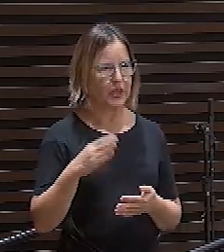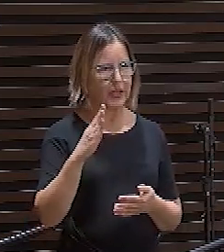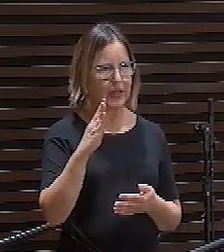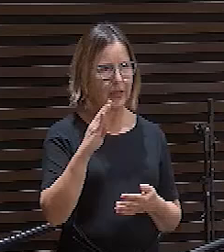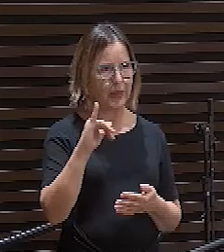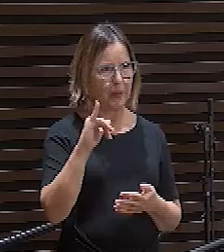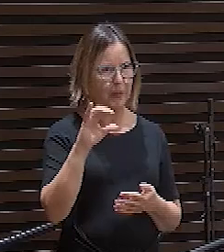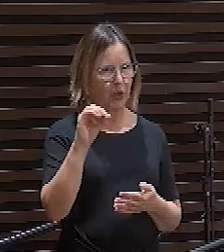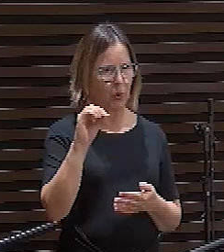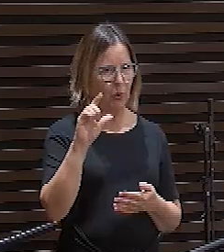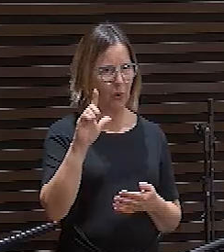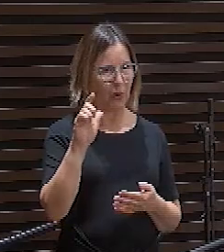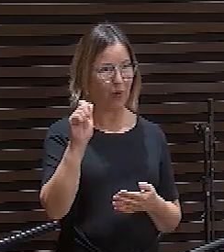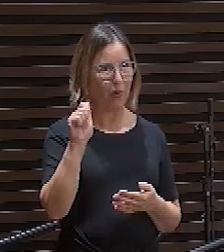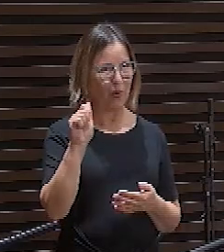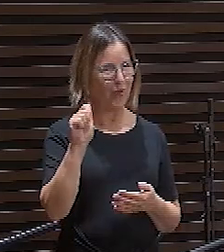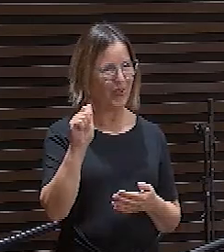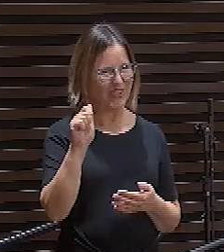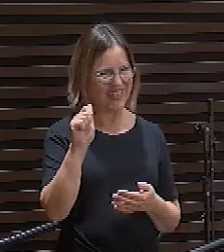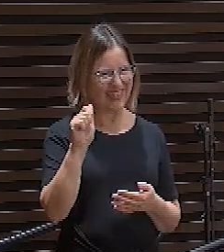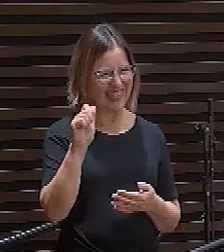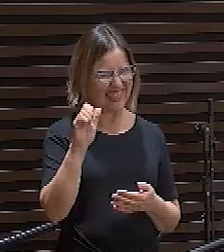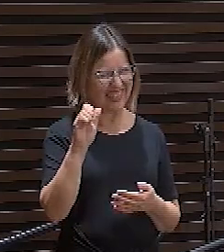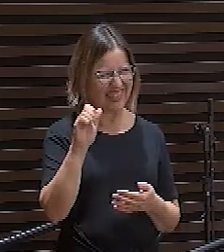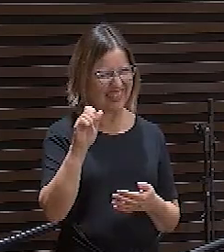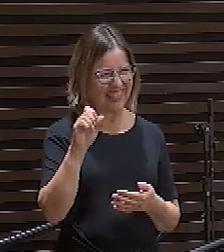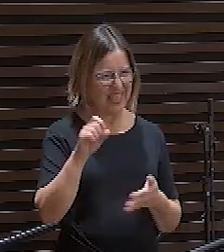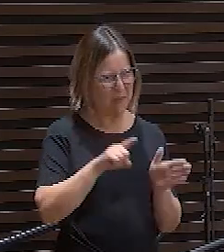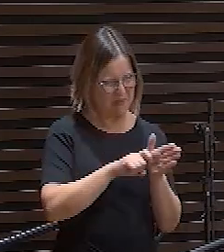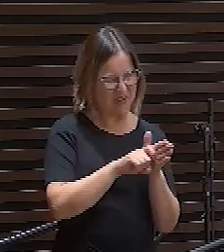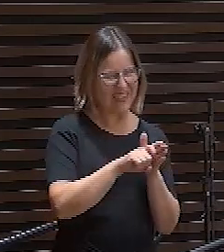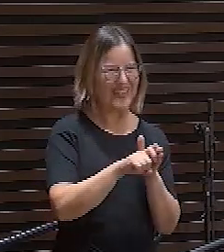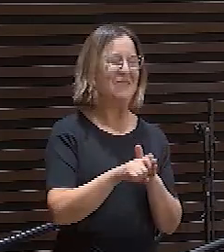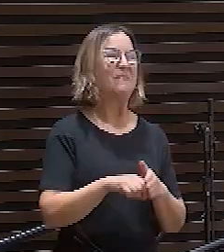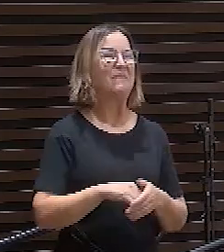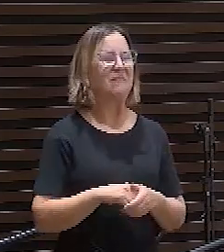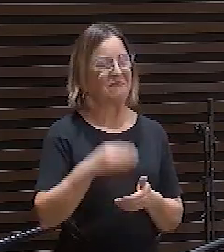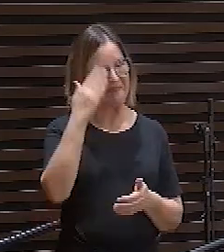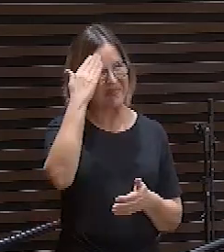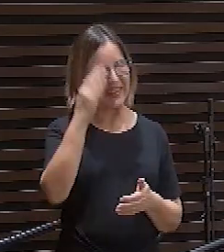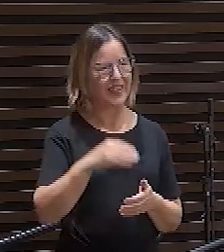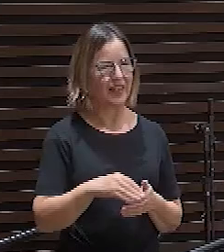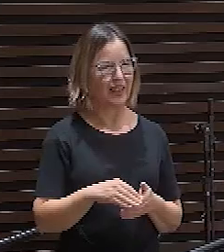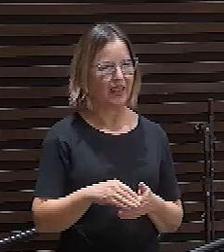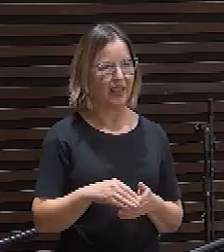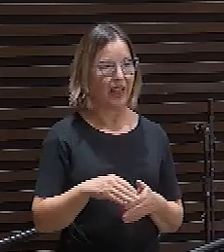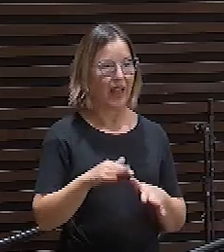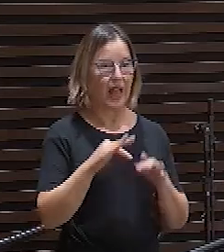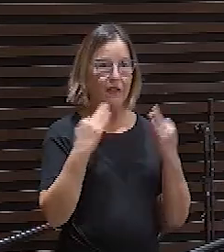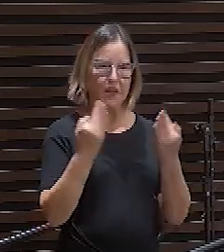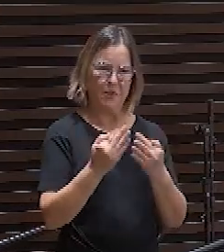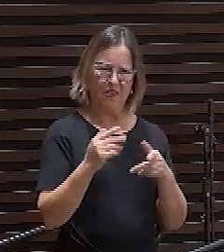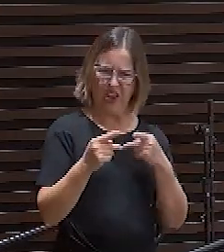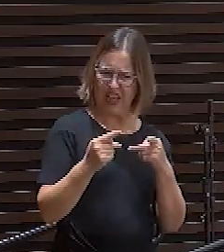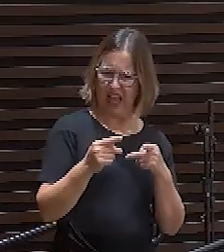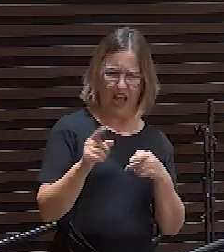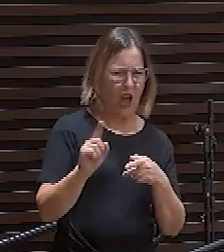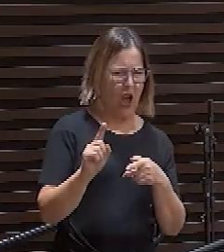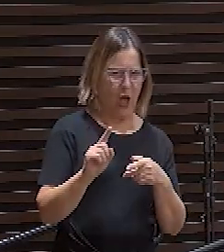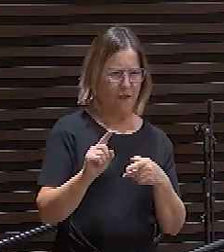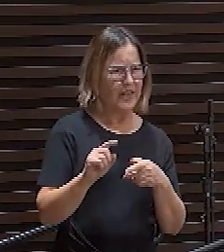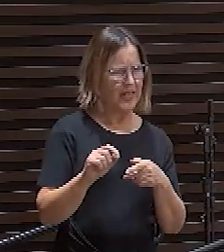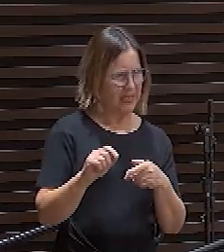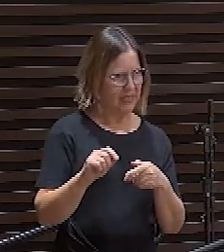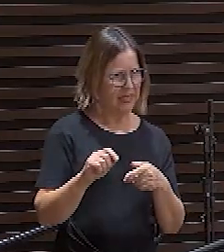assim. Aí alguém da família disse, olha, você tem dom para ser médico, você tem que ser médico, a melhor